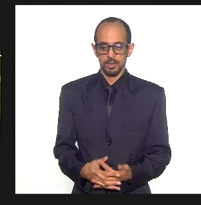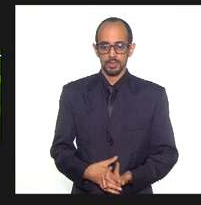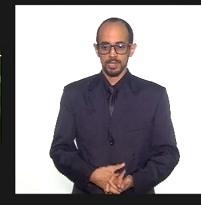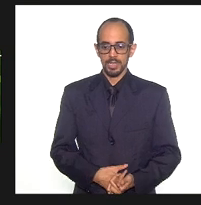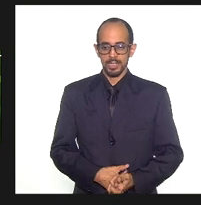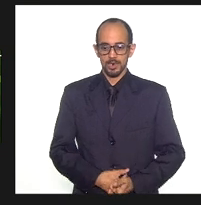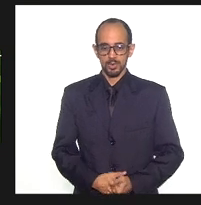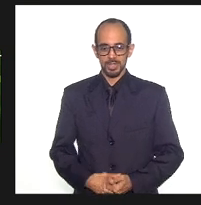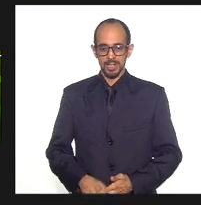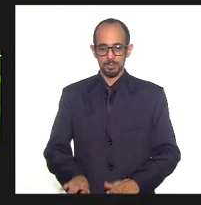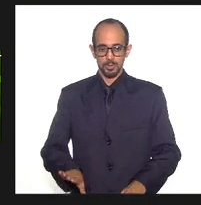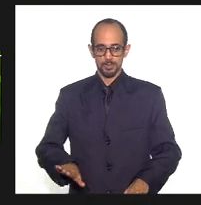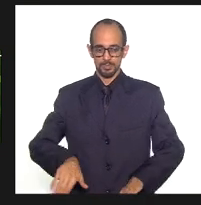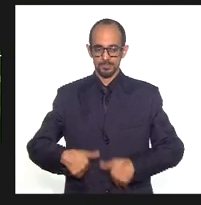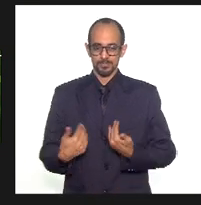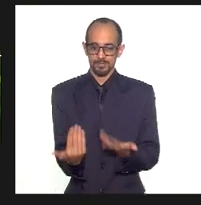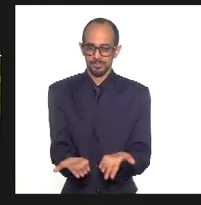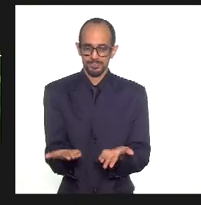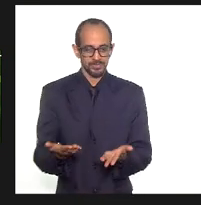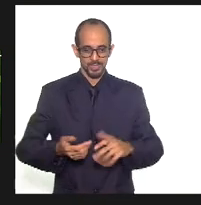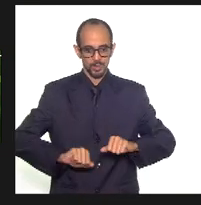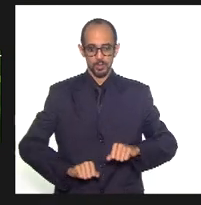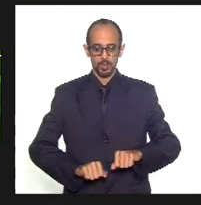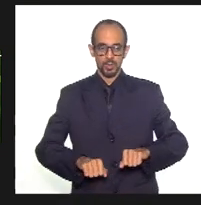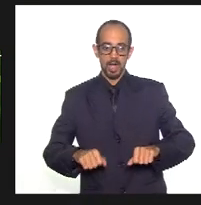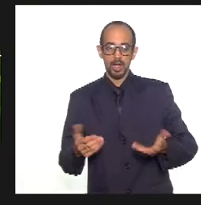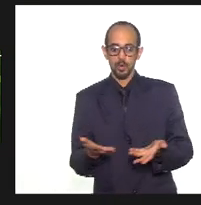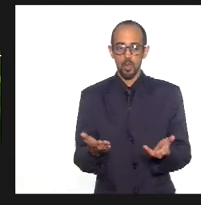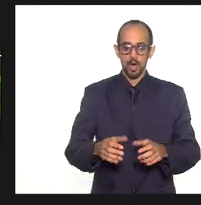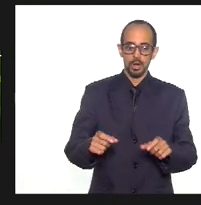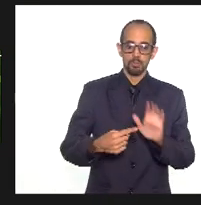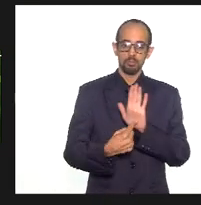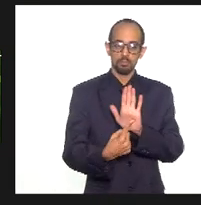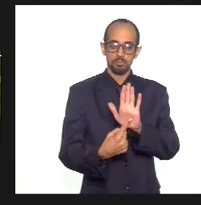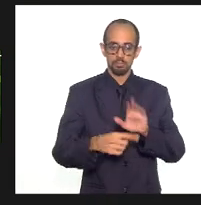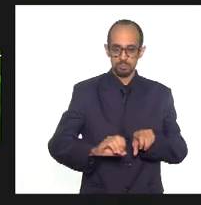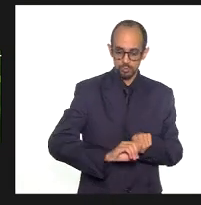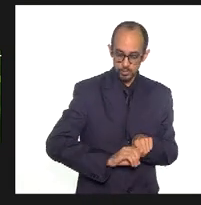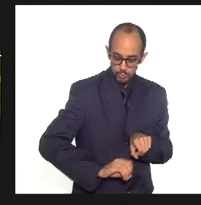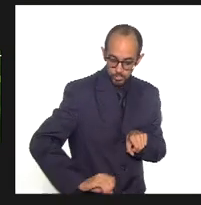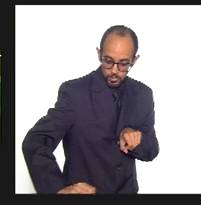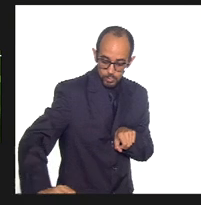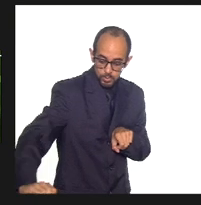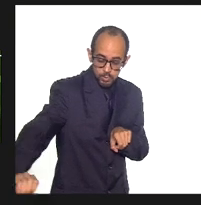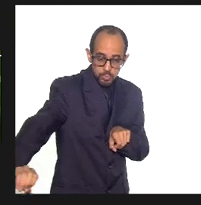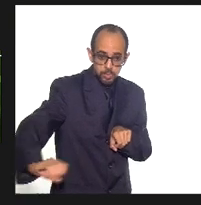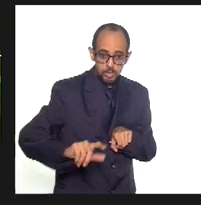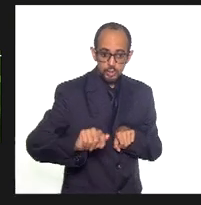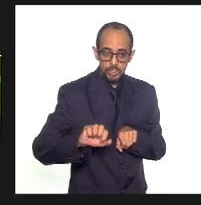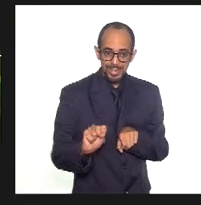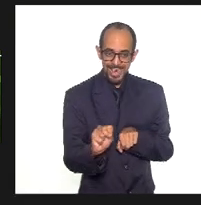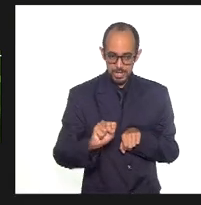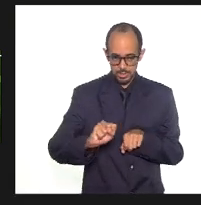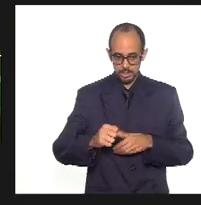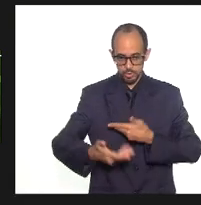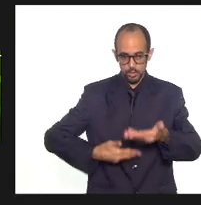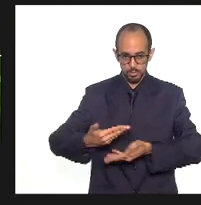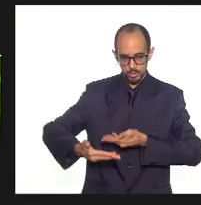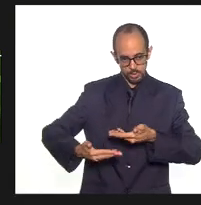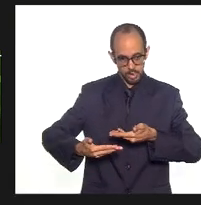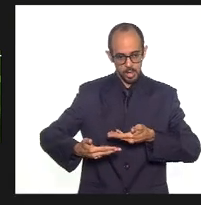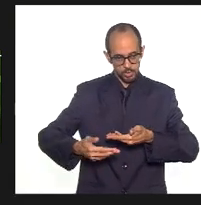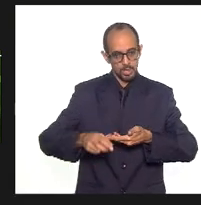passamos então aos gasodutos de escoamento compartilhados, né? Aqui eu vou me alongar um